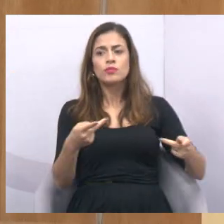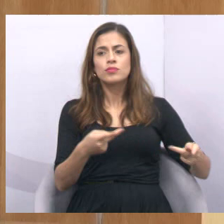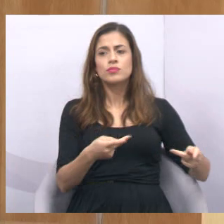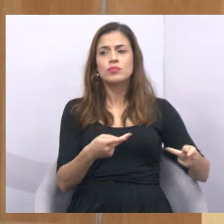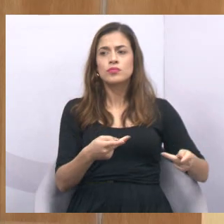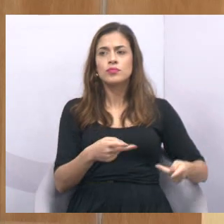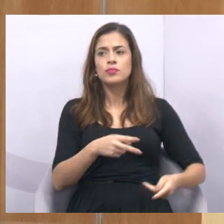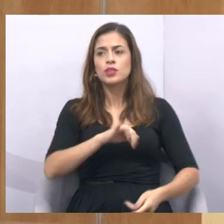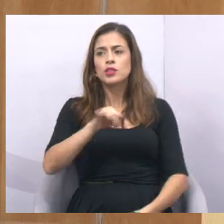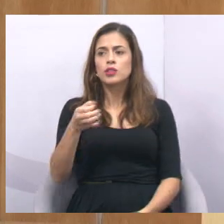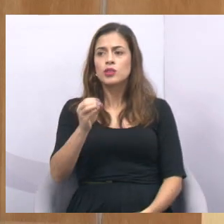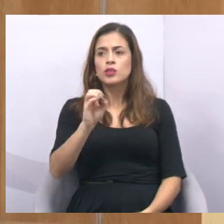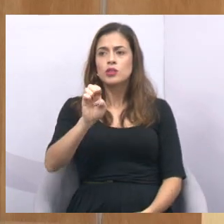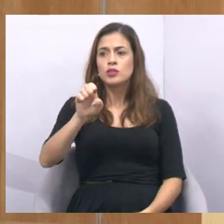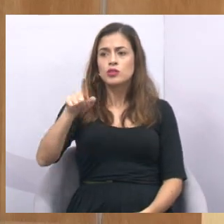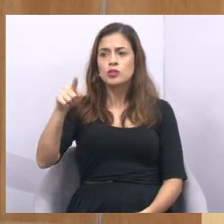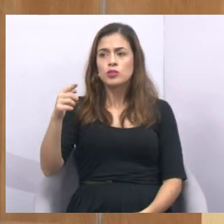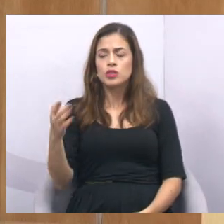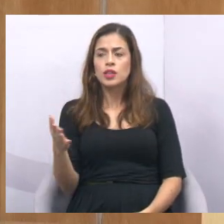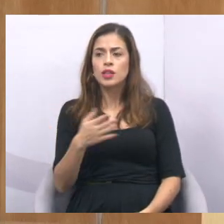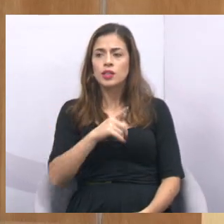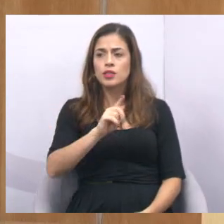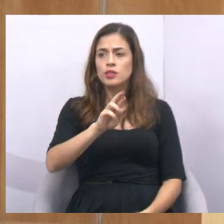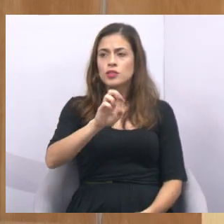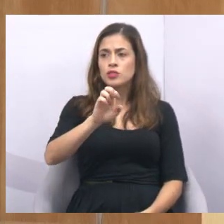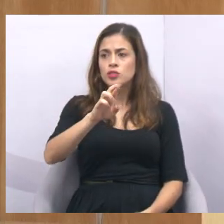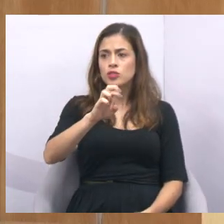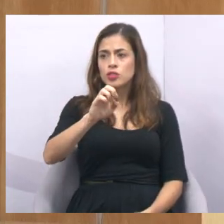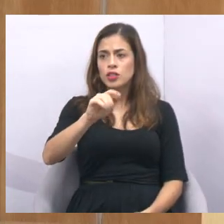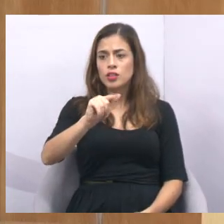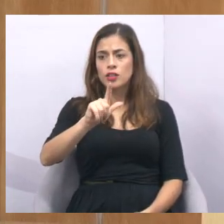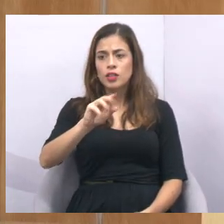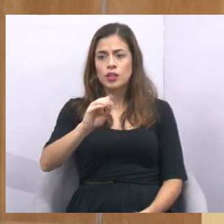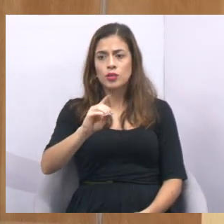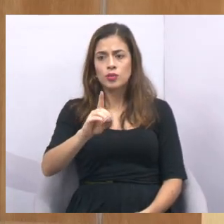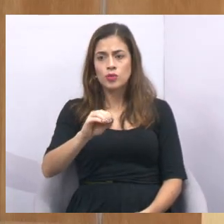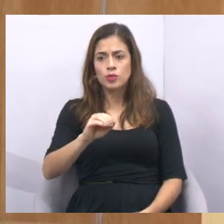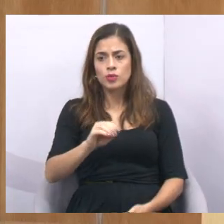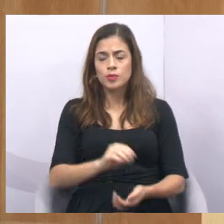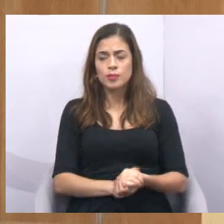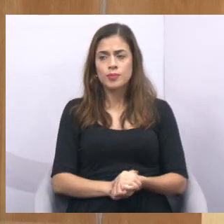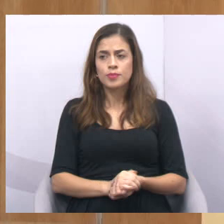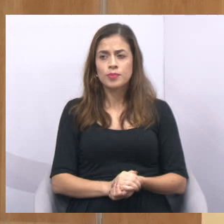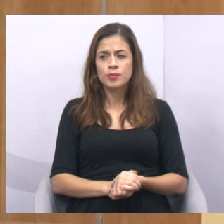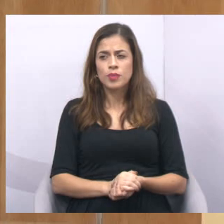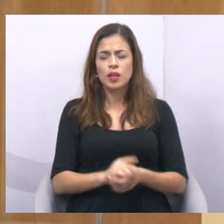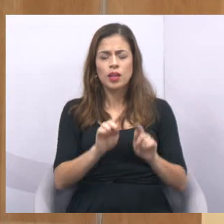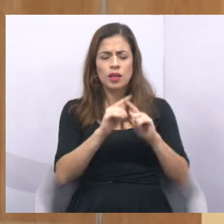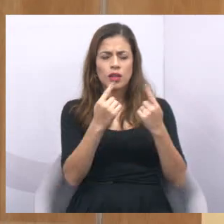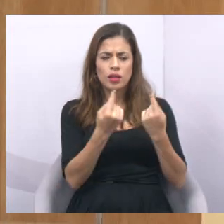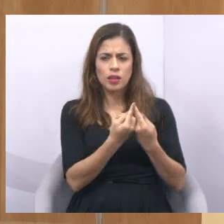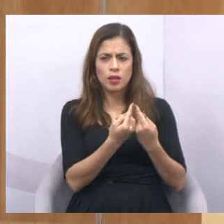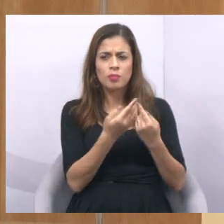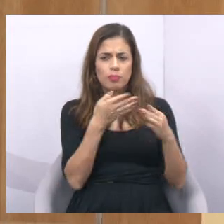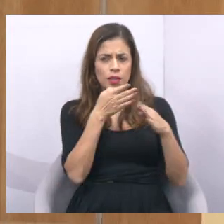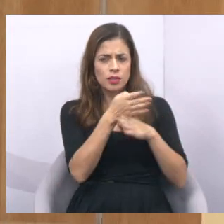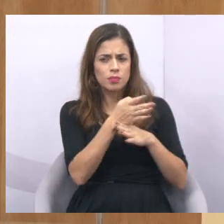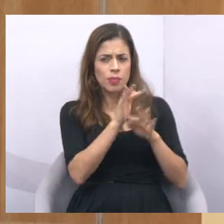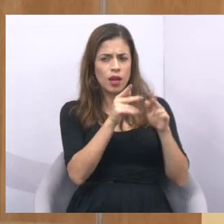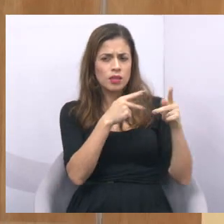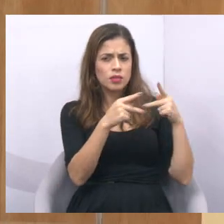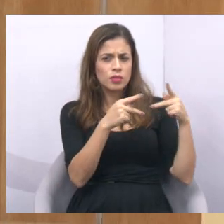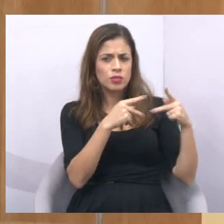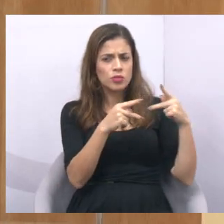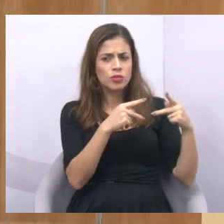Zé Geraldo para a gente fazer parte de uma equipe em São José dos Campos, que na ocasião nós ficamos